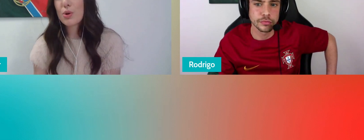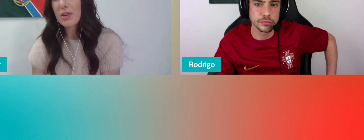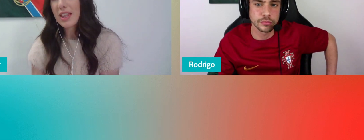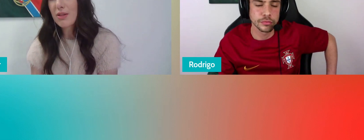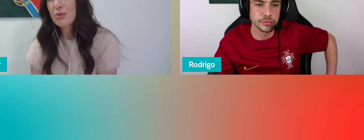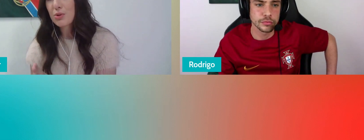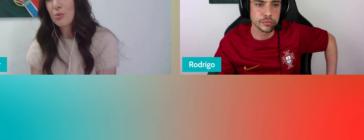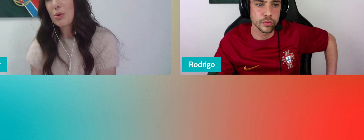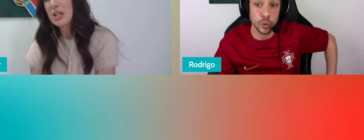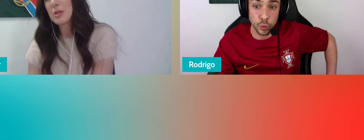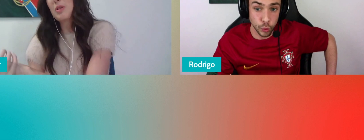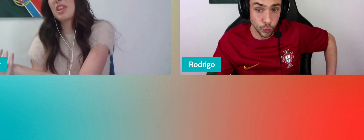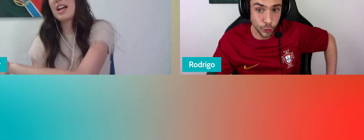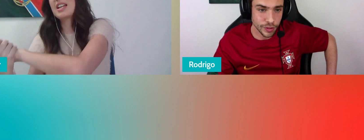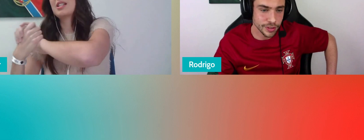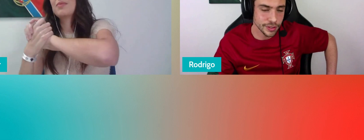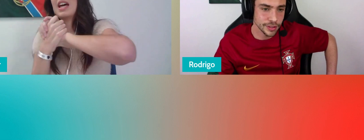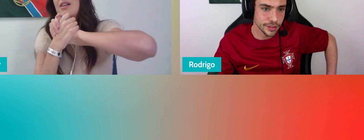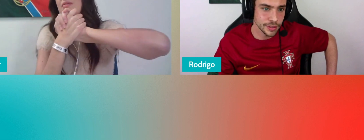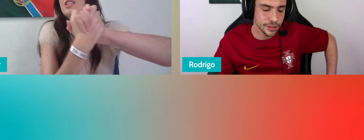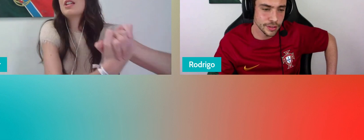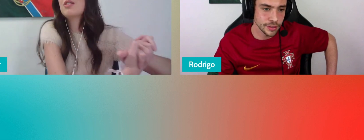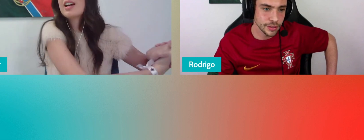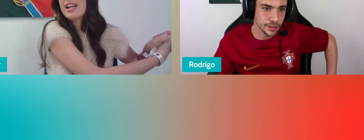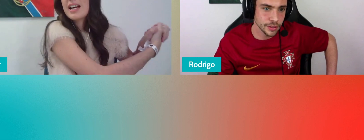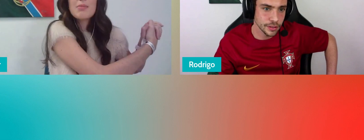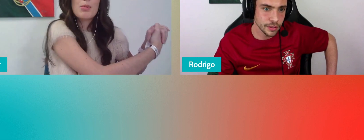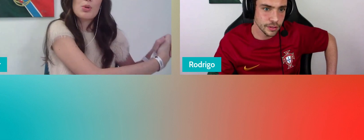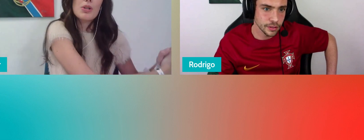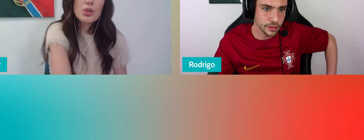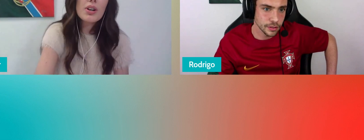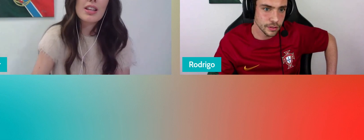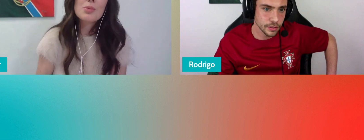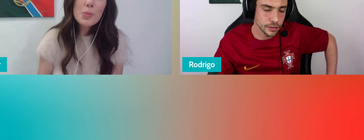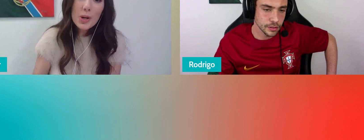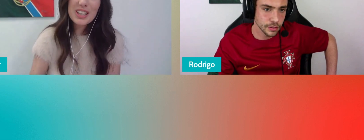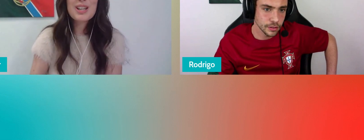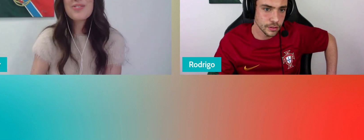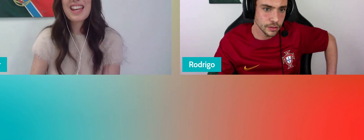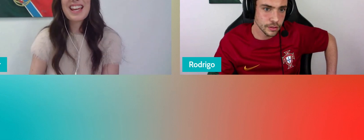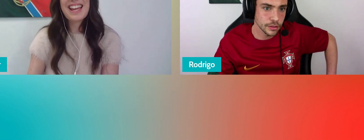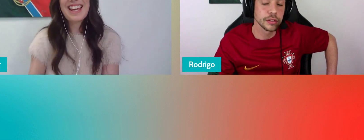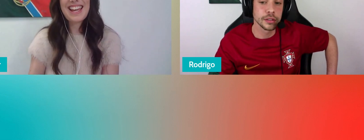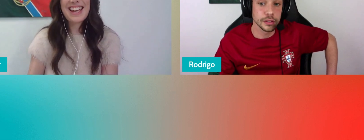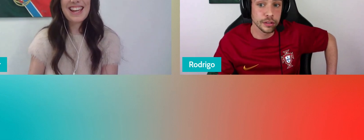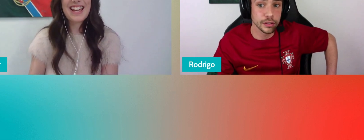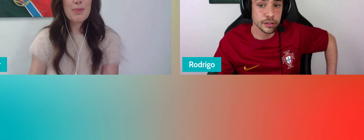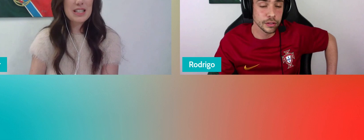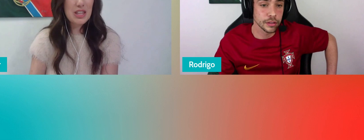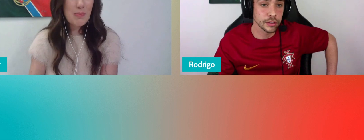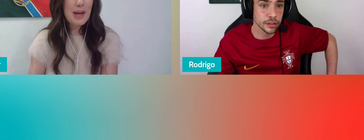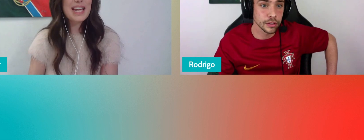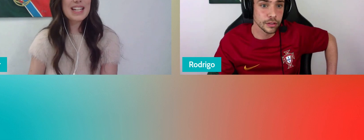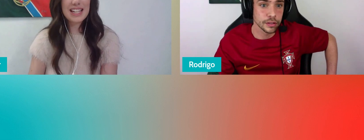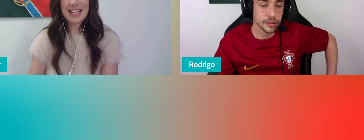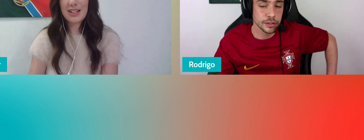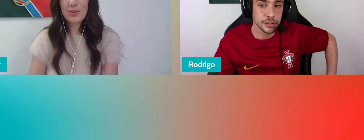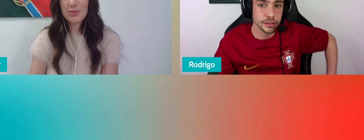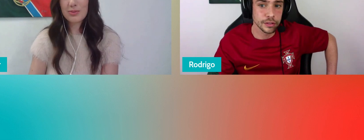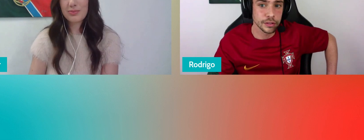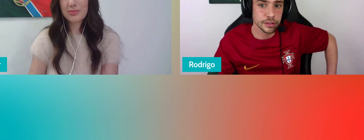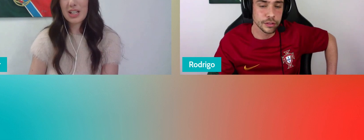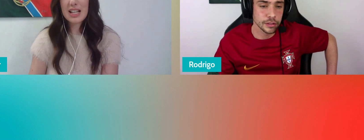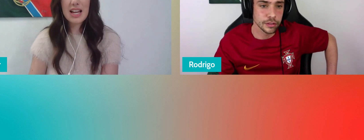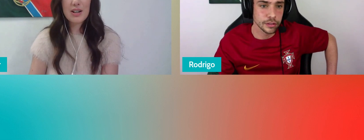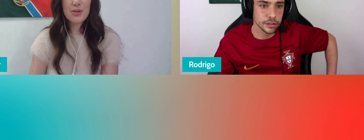dous convidados moi especiais da Federación Galega de Persoas Xordas, porque participei